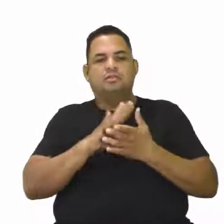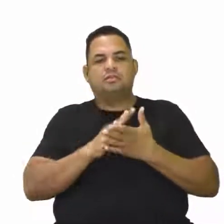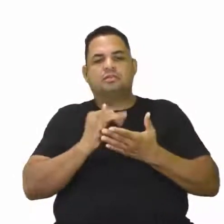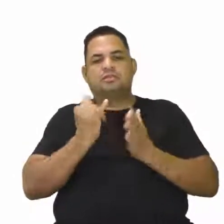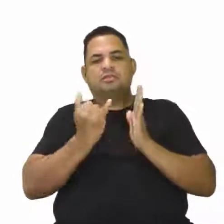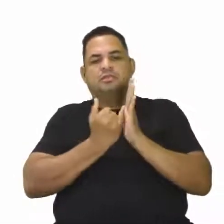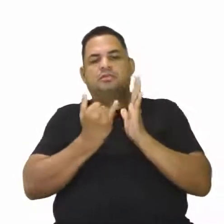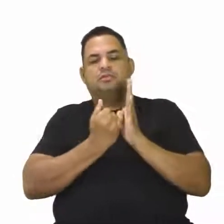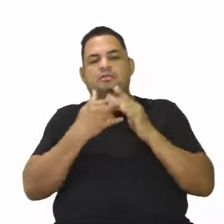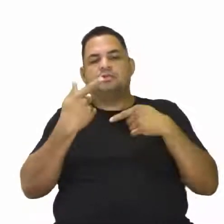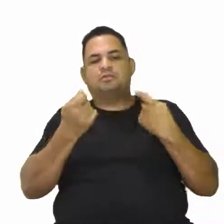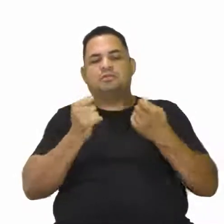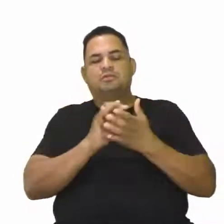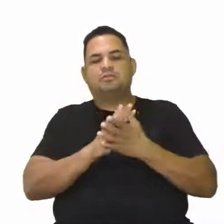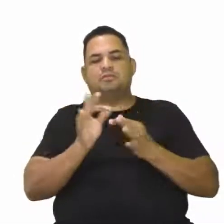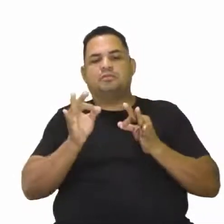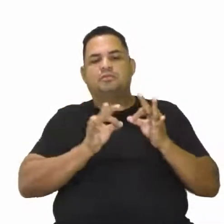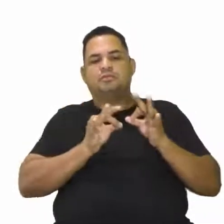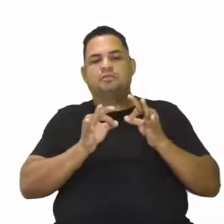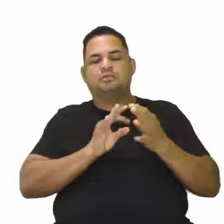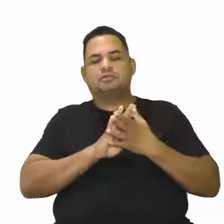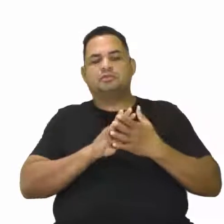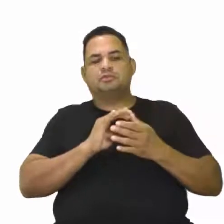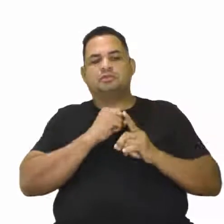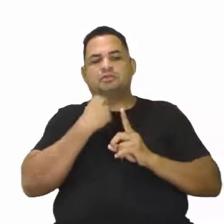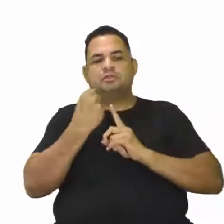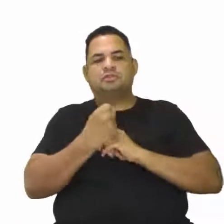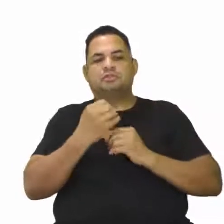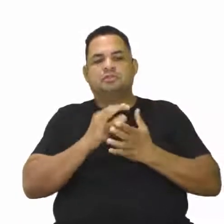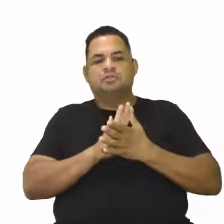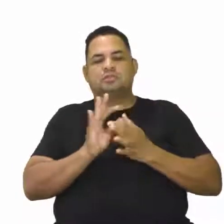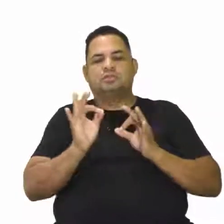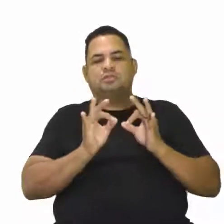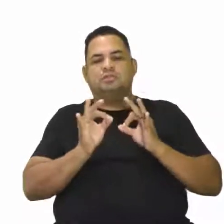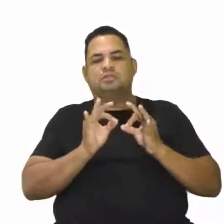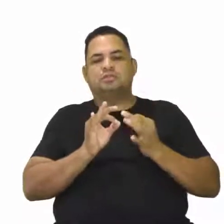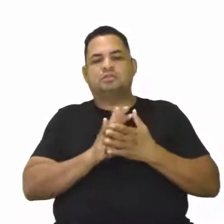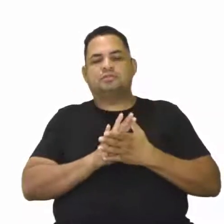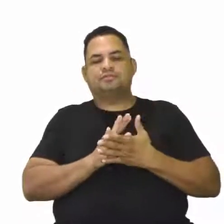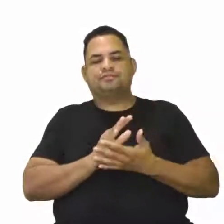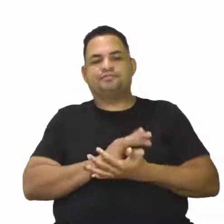impostos para implantação de projetos sociais. Determina a criação de...